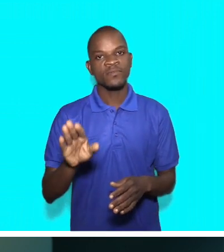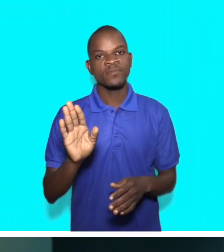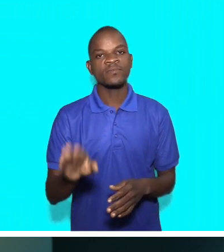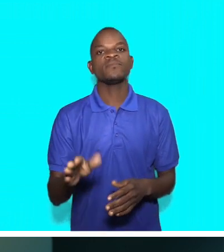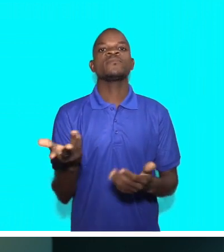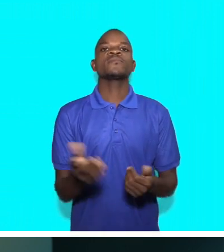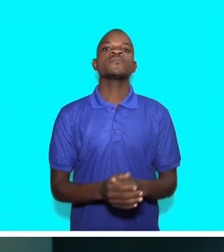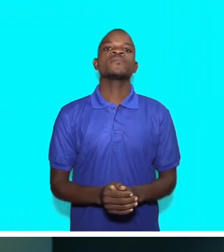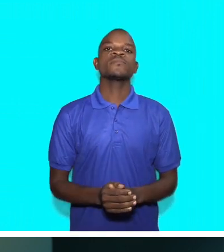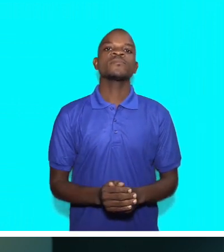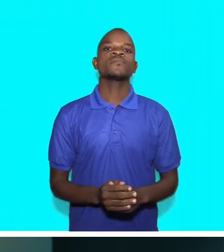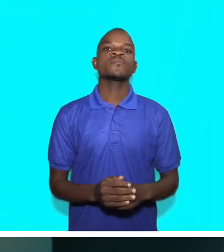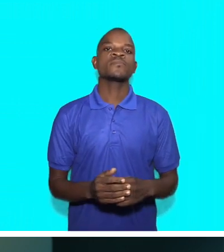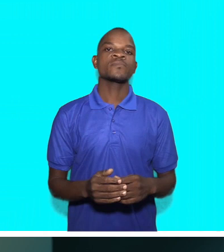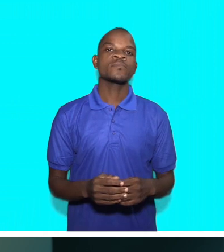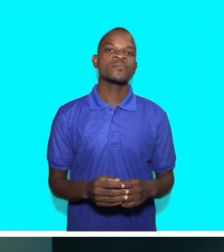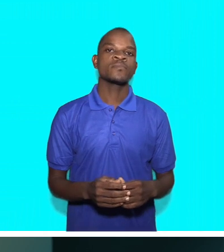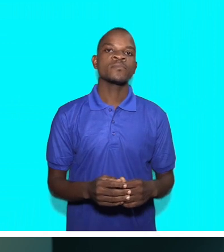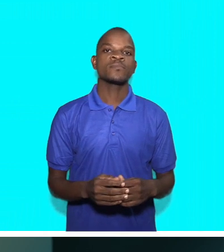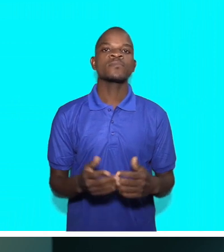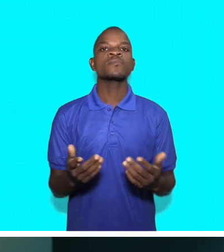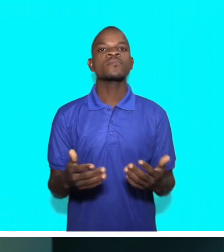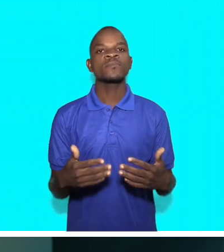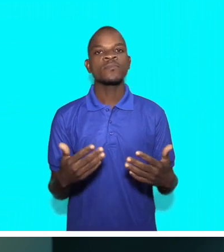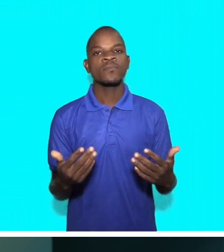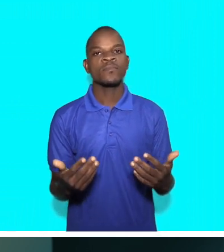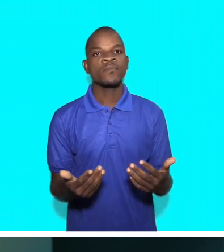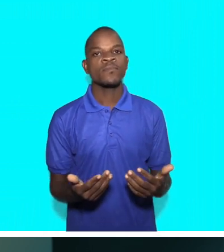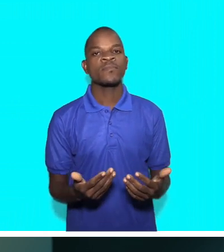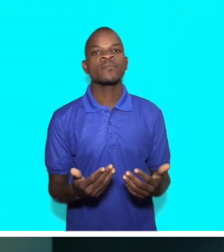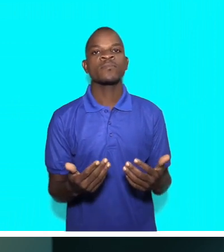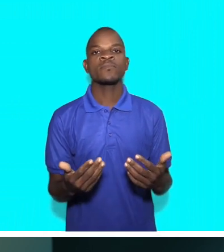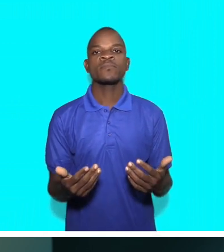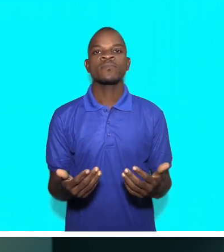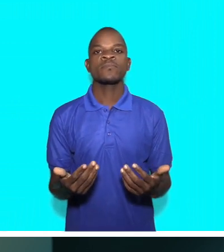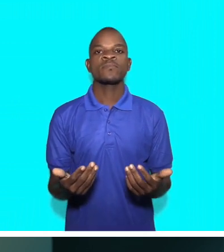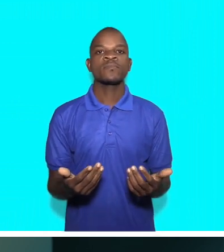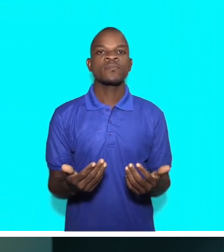Assim o carro acelera. Vamos, vamos, vamos, vamos.